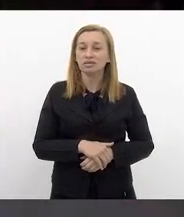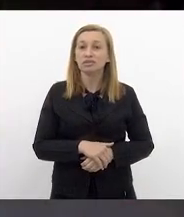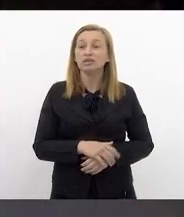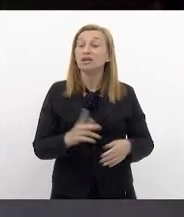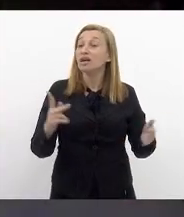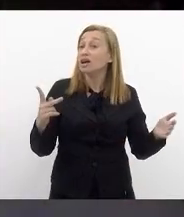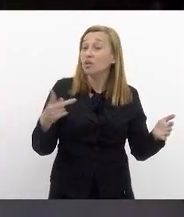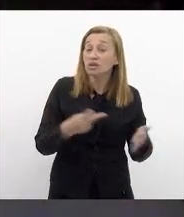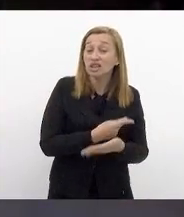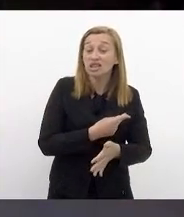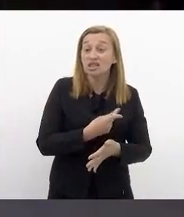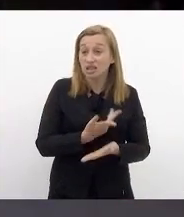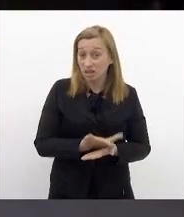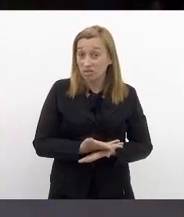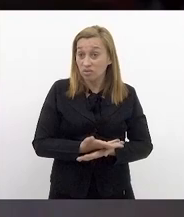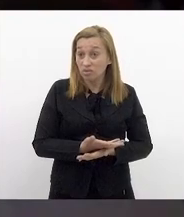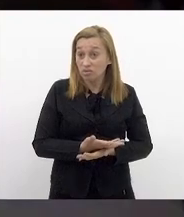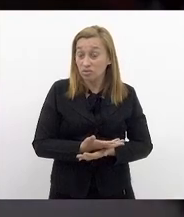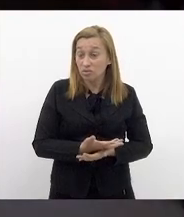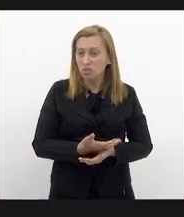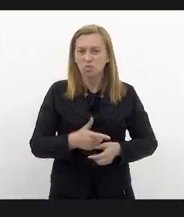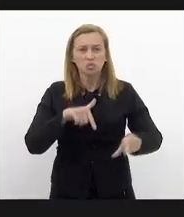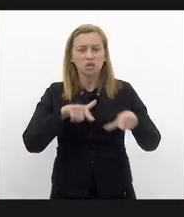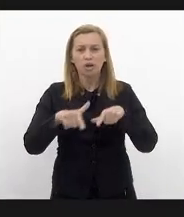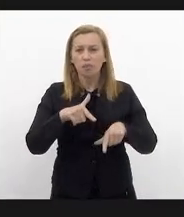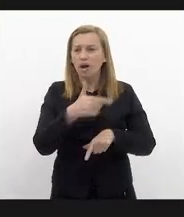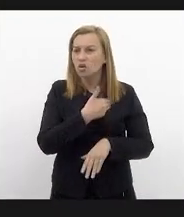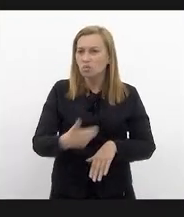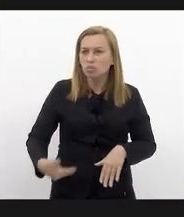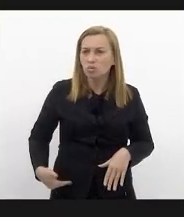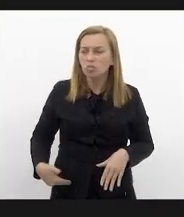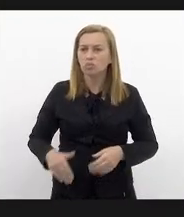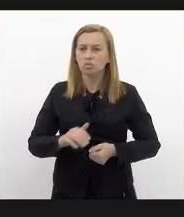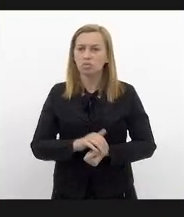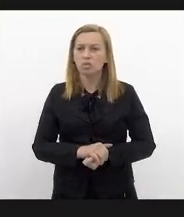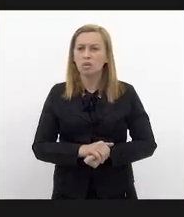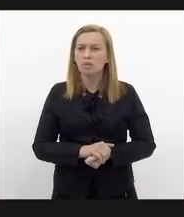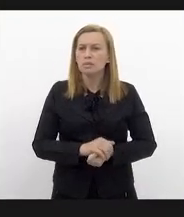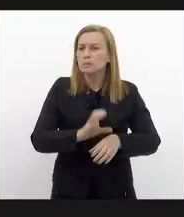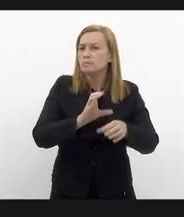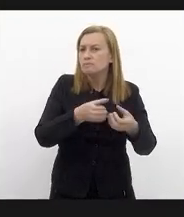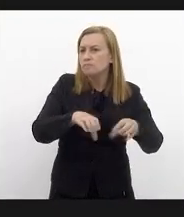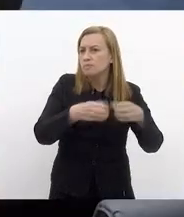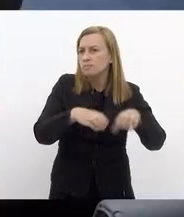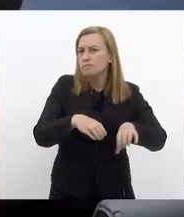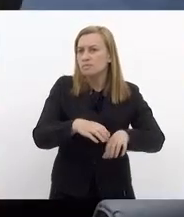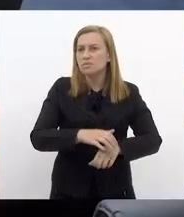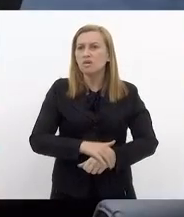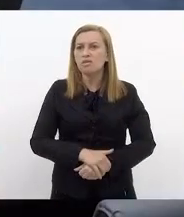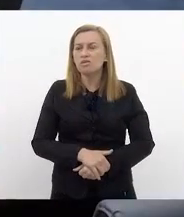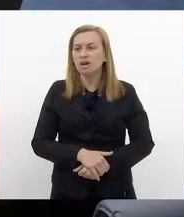Acontecer no mundo, você entra no serviço público através de um concurso.